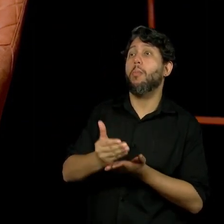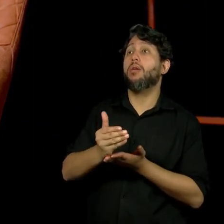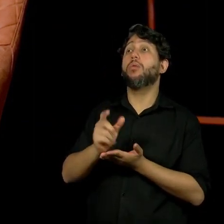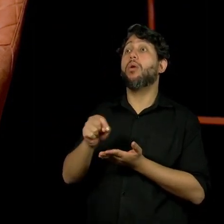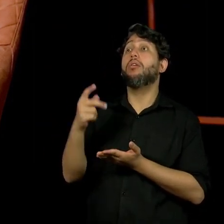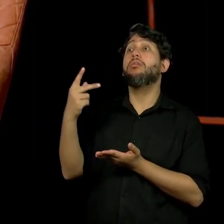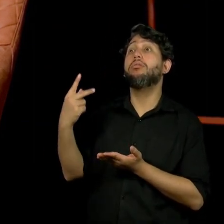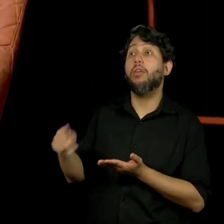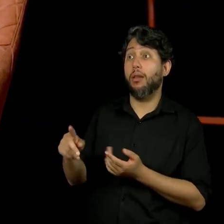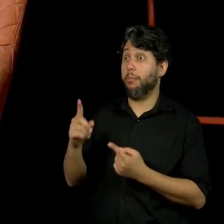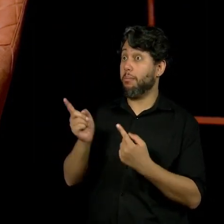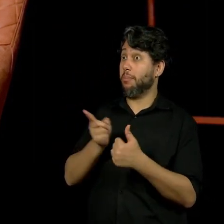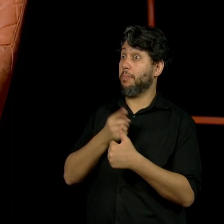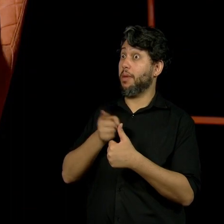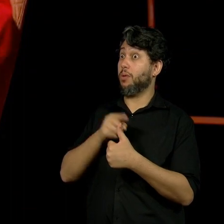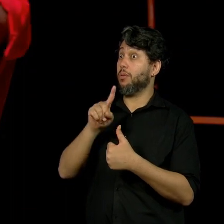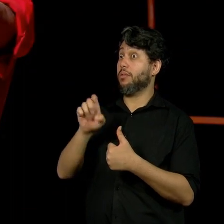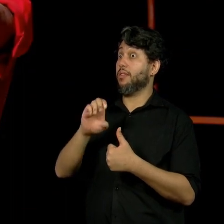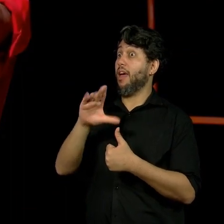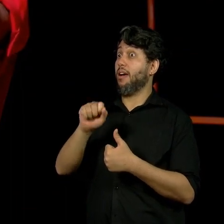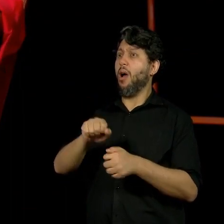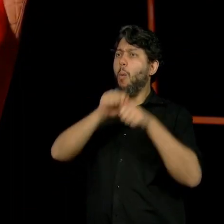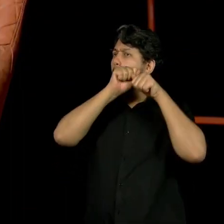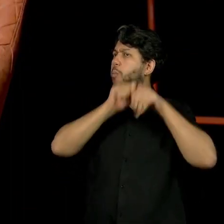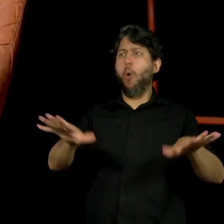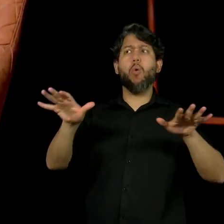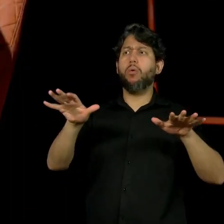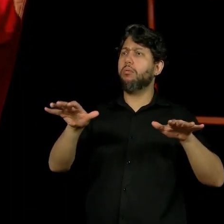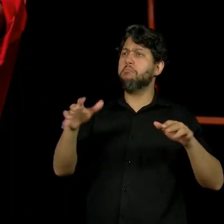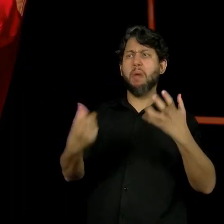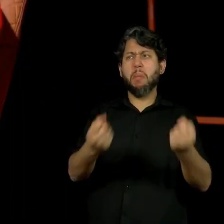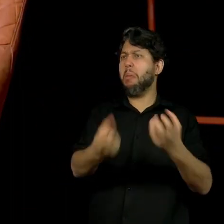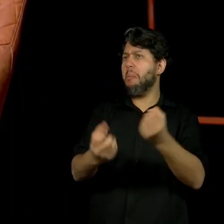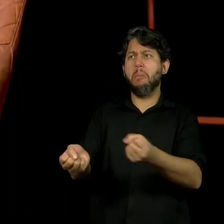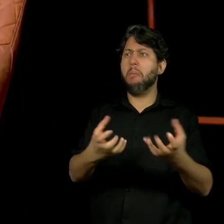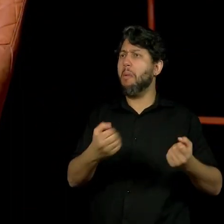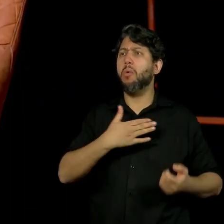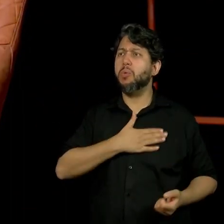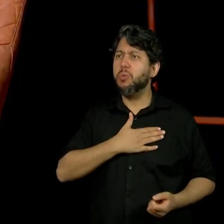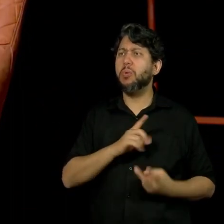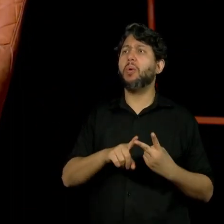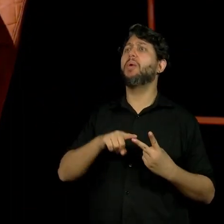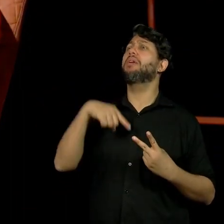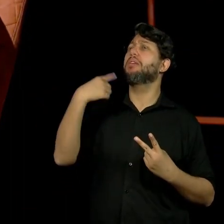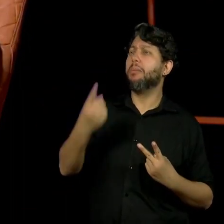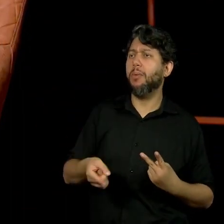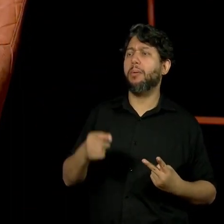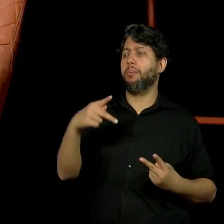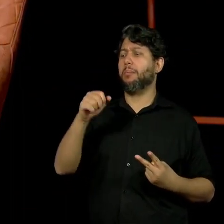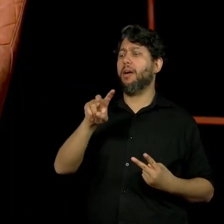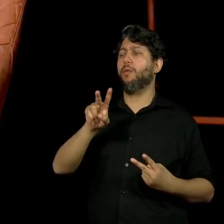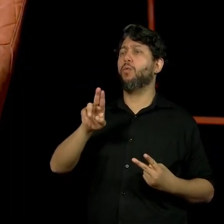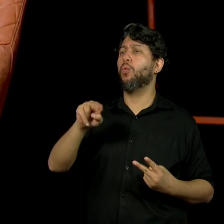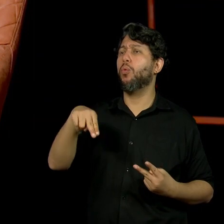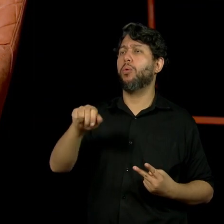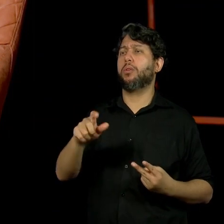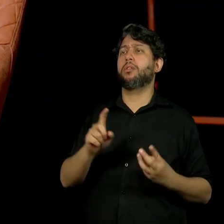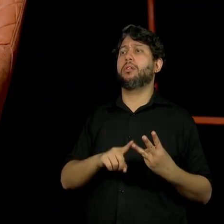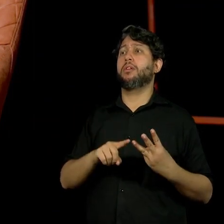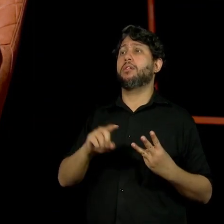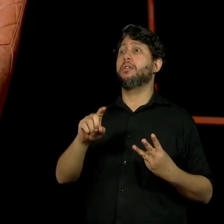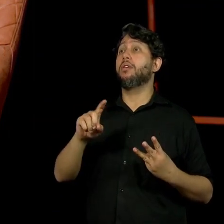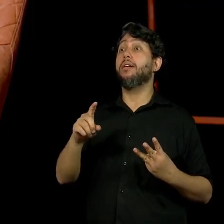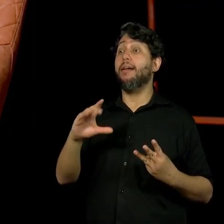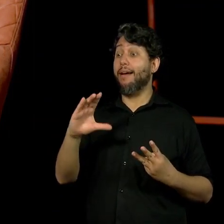Estoura primeiro o Zeca Pagodinho, o disco estourou também. Sim. Elaine Machado, Jovelina, Feirinha da Pavuna, Zeca Pagodinho, Casal